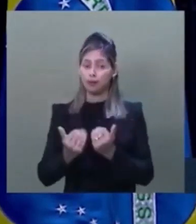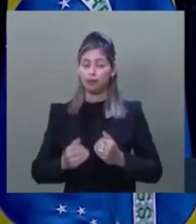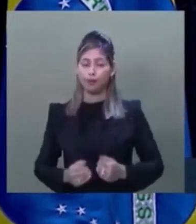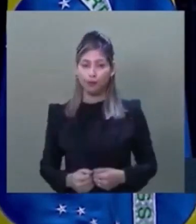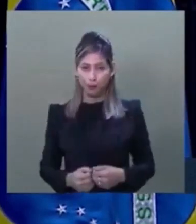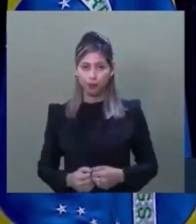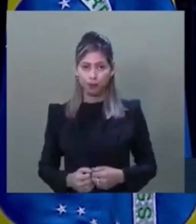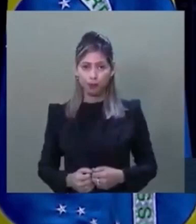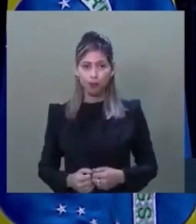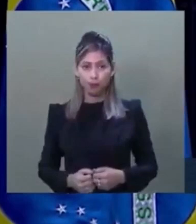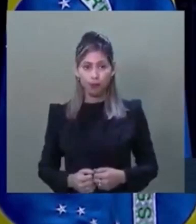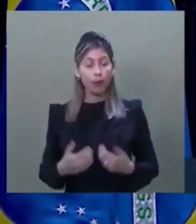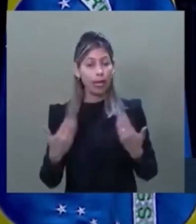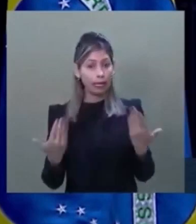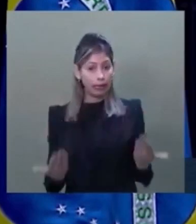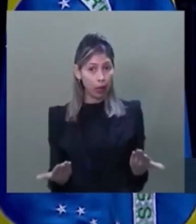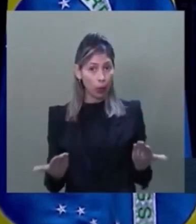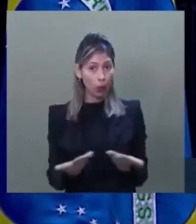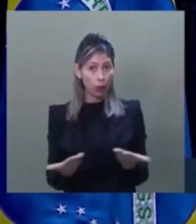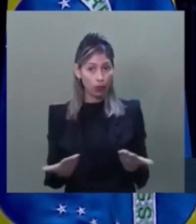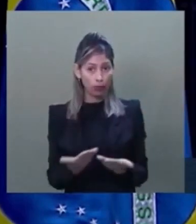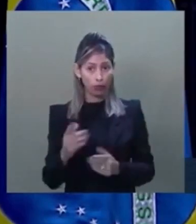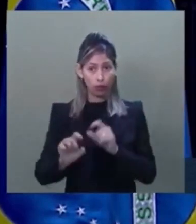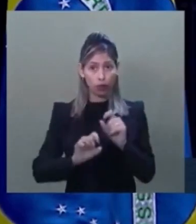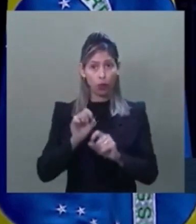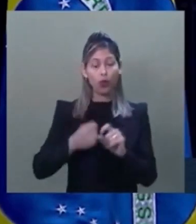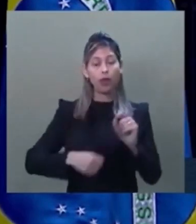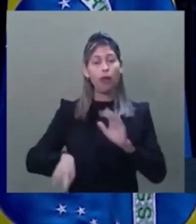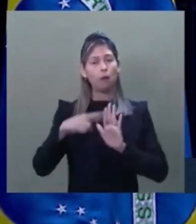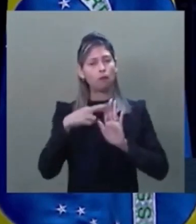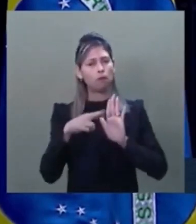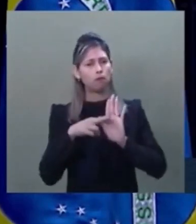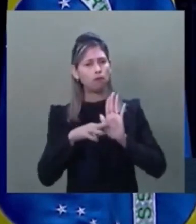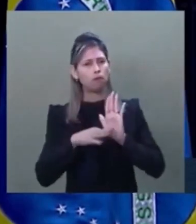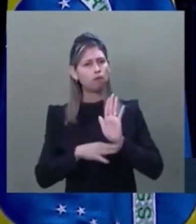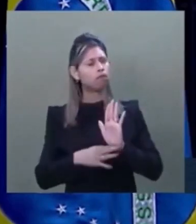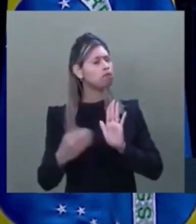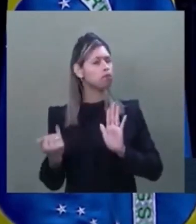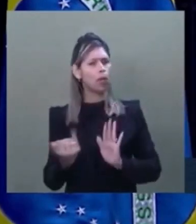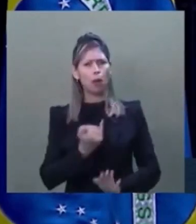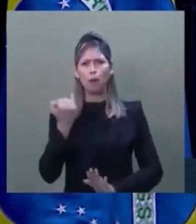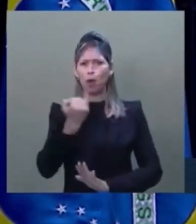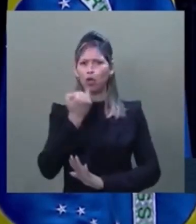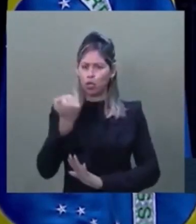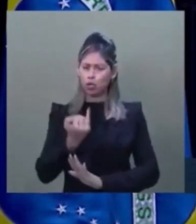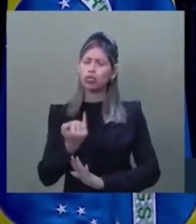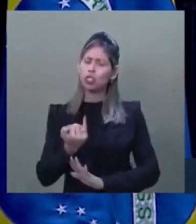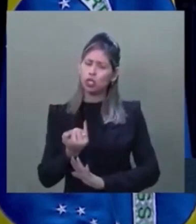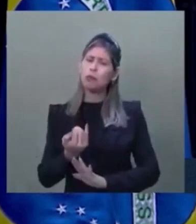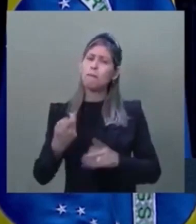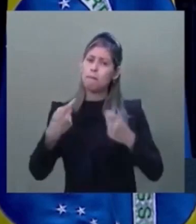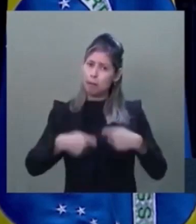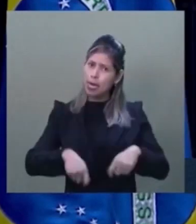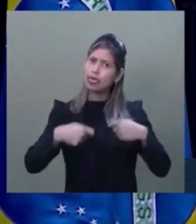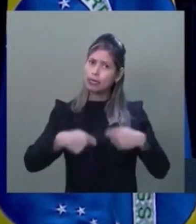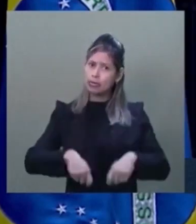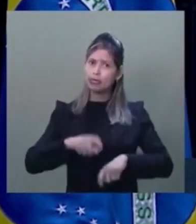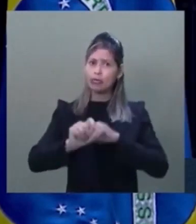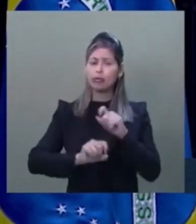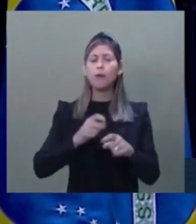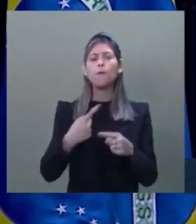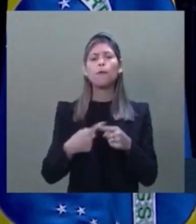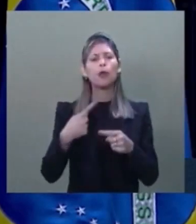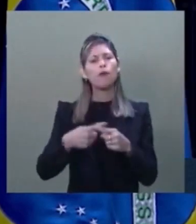é uma medida excepcional, dura, mas necessária face aos atos